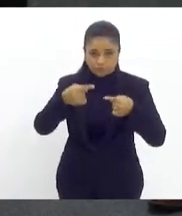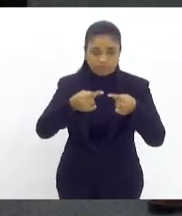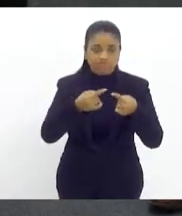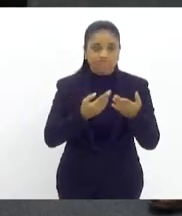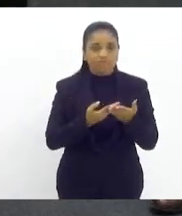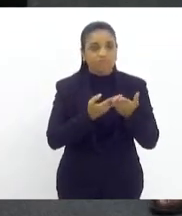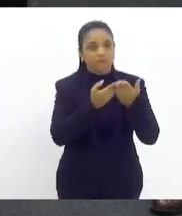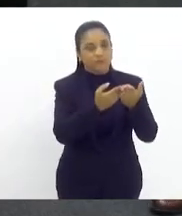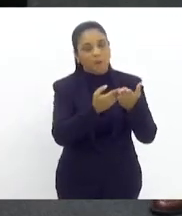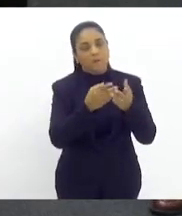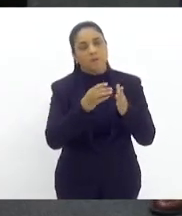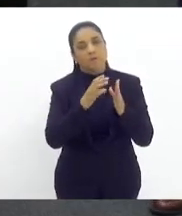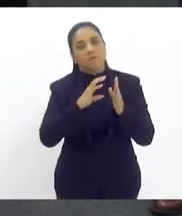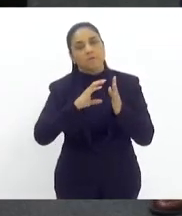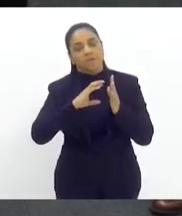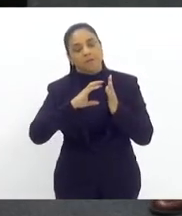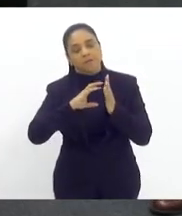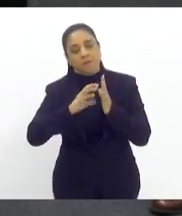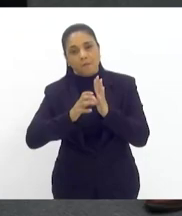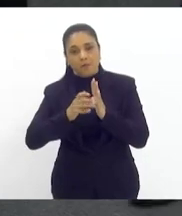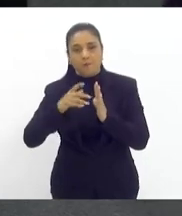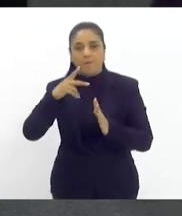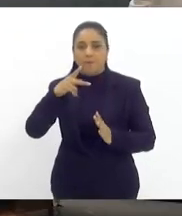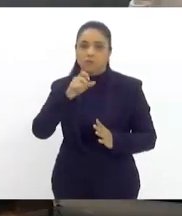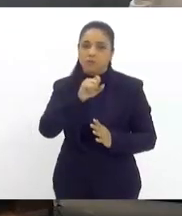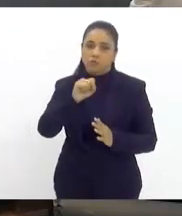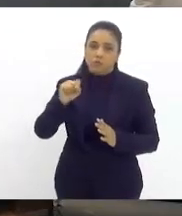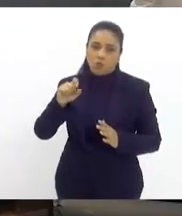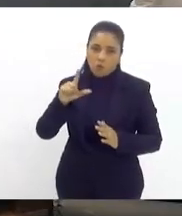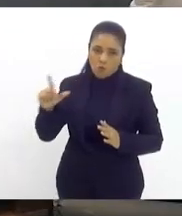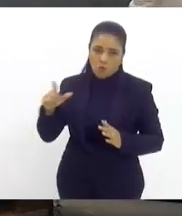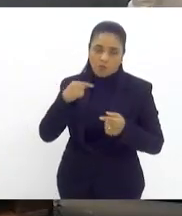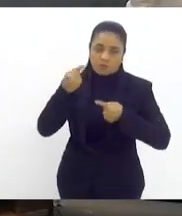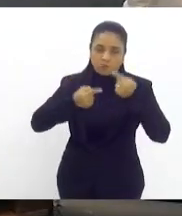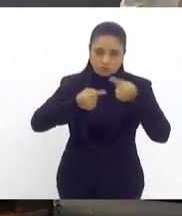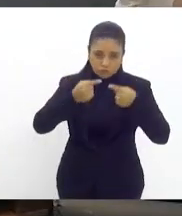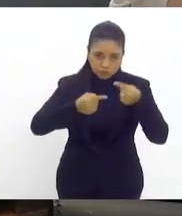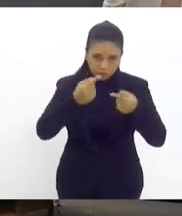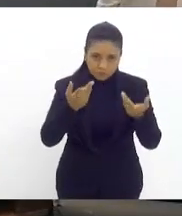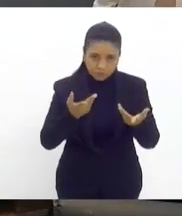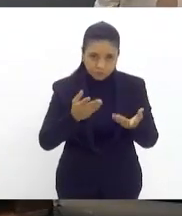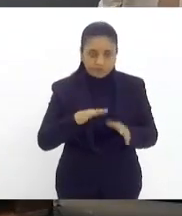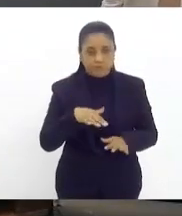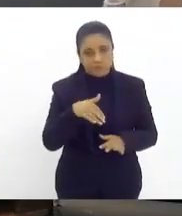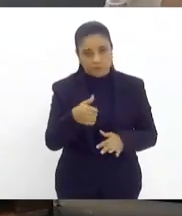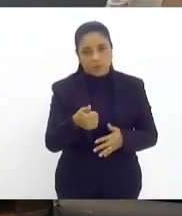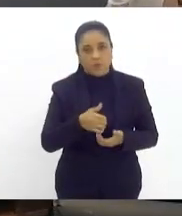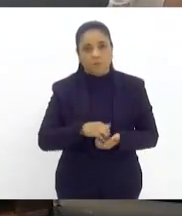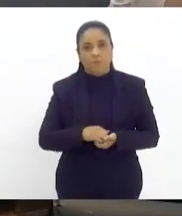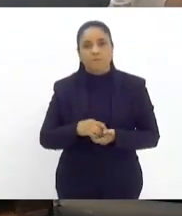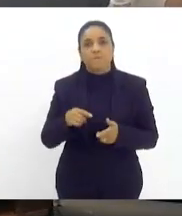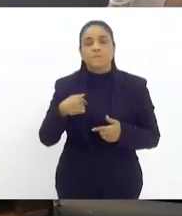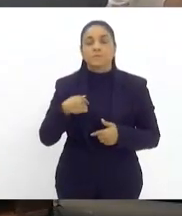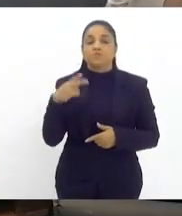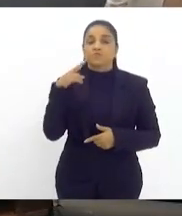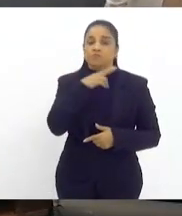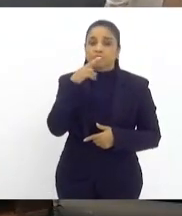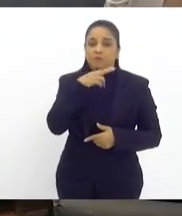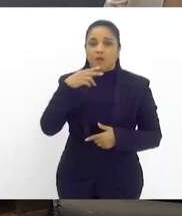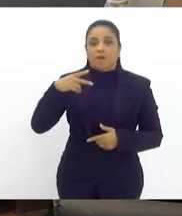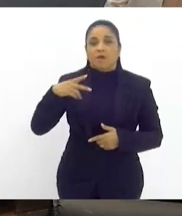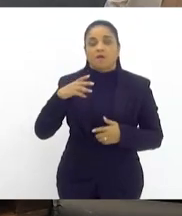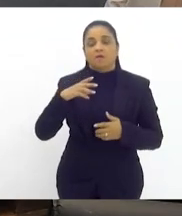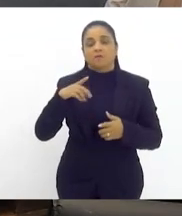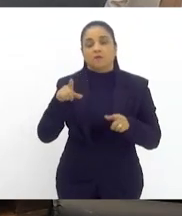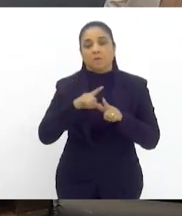abstenção da bancada do pessoal para a gente poder discutir melhor esse projeto se for possível. Presidente Brazão também muito rapidamente pela bancada do PSB